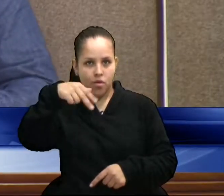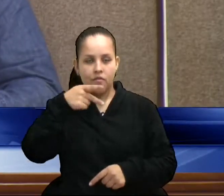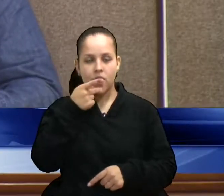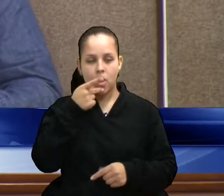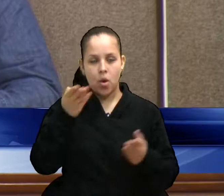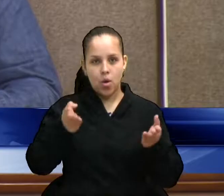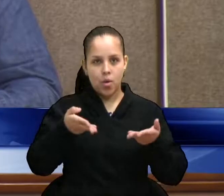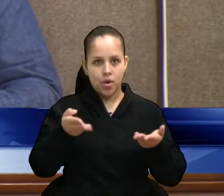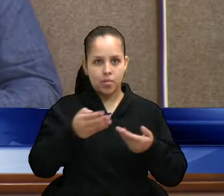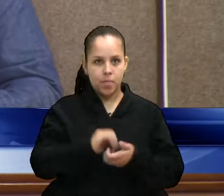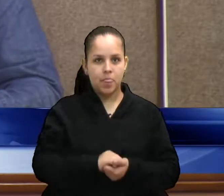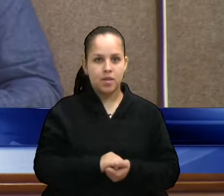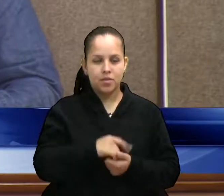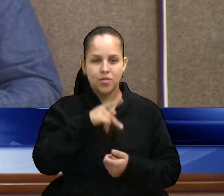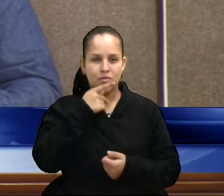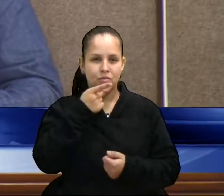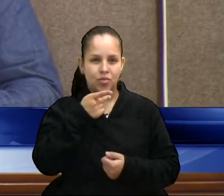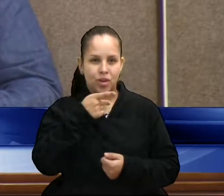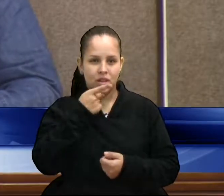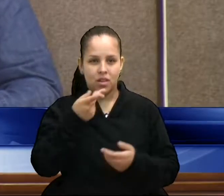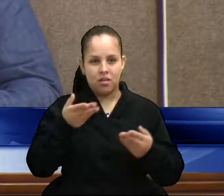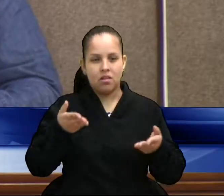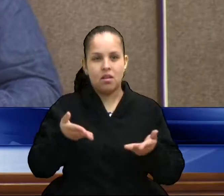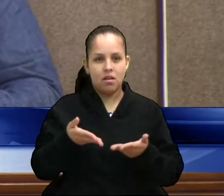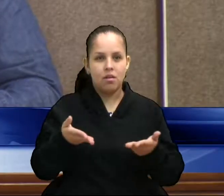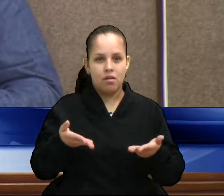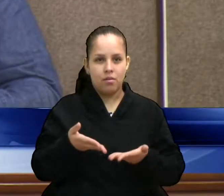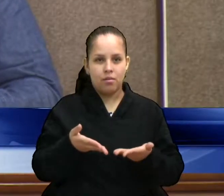A minha fala vem no sentido de